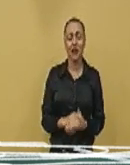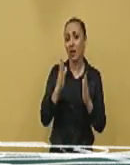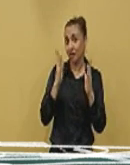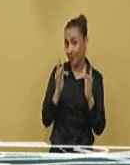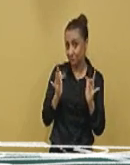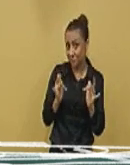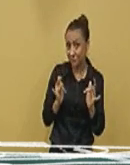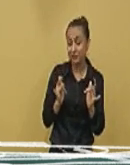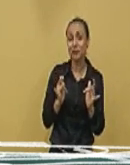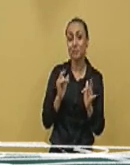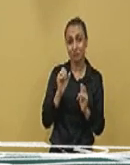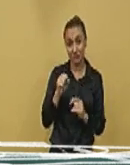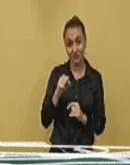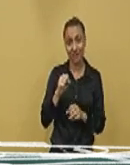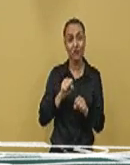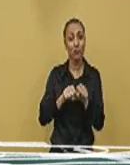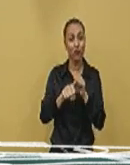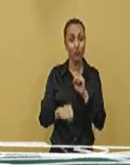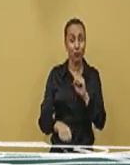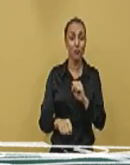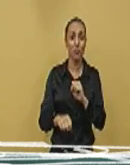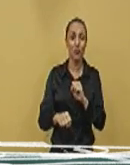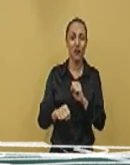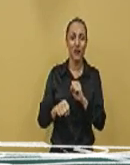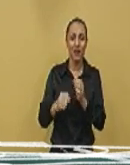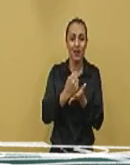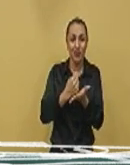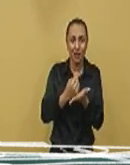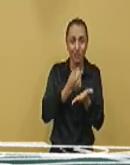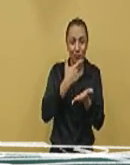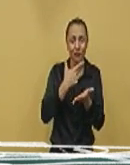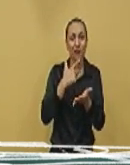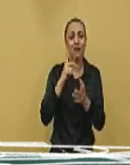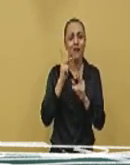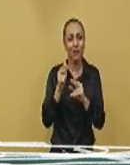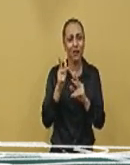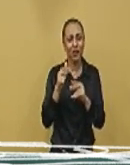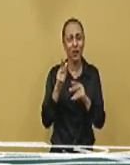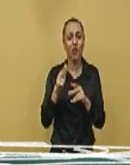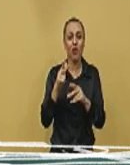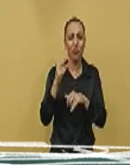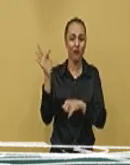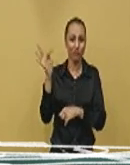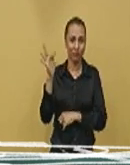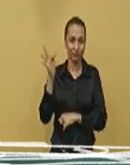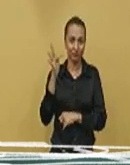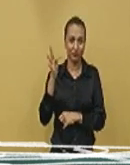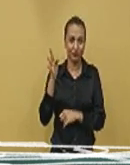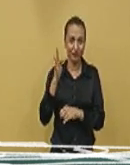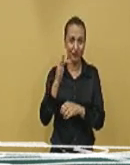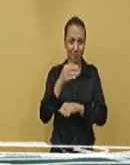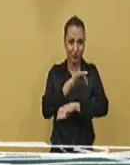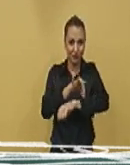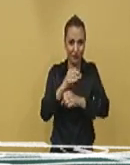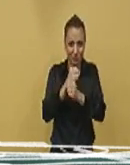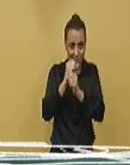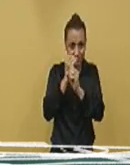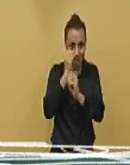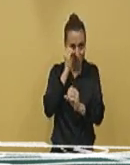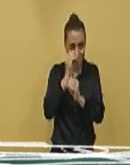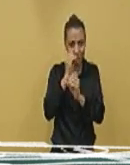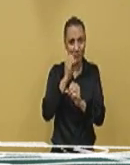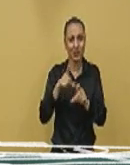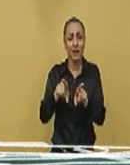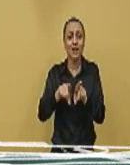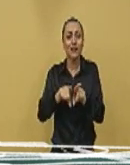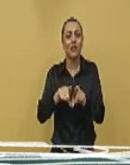Namoramos, ela formou em farmácia, na mesma universidade que eu formei engenharia elétrica. Fui fazer USP,